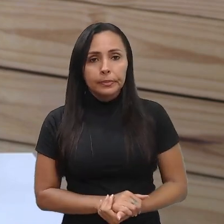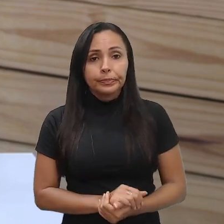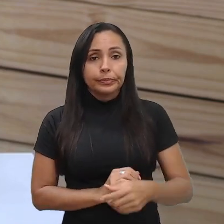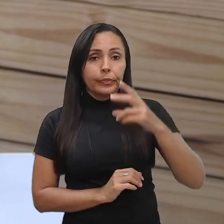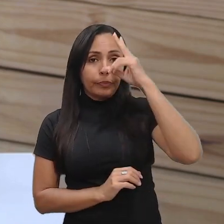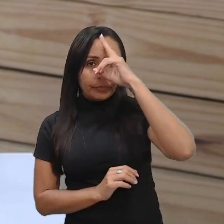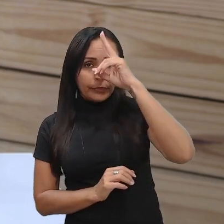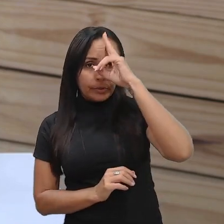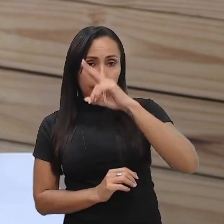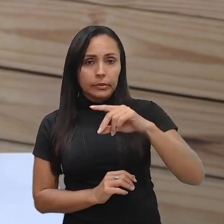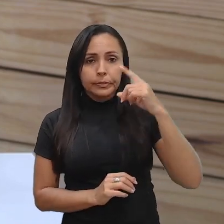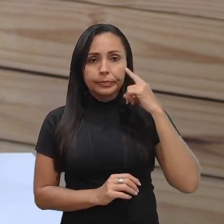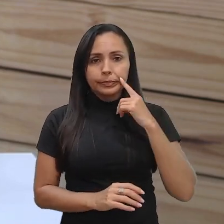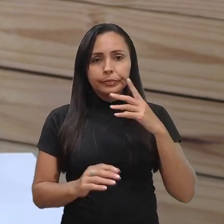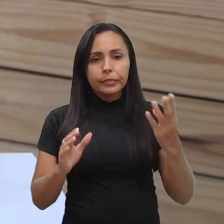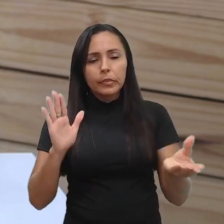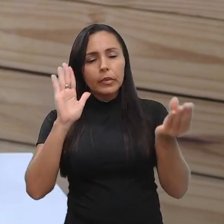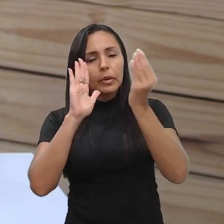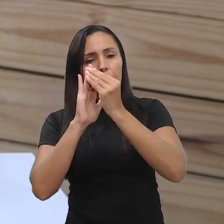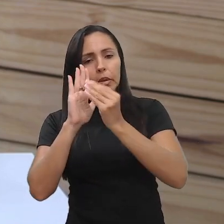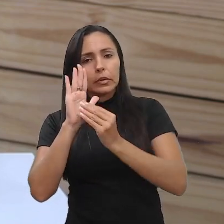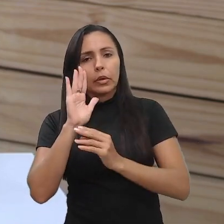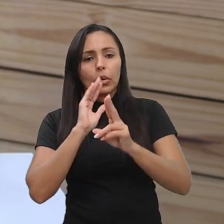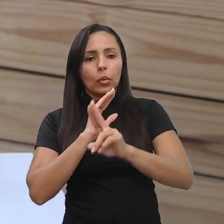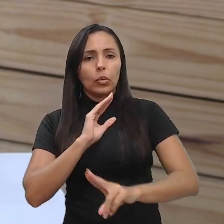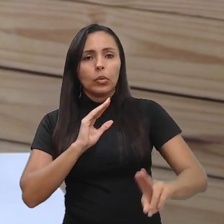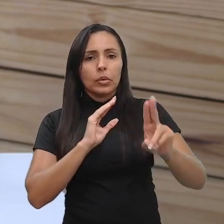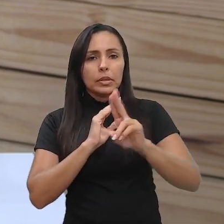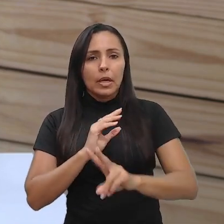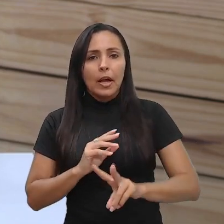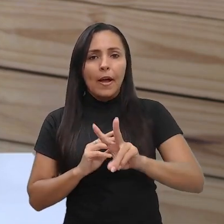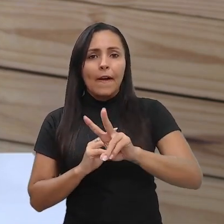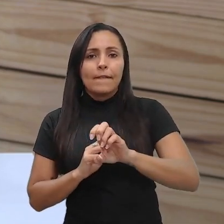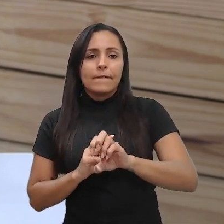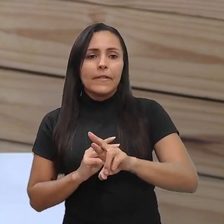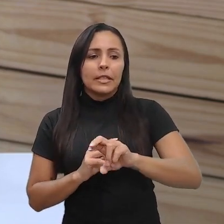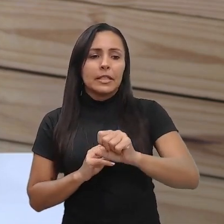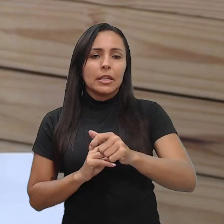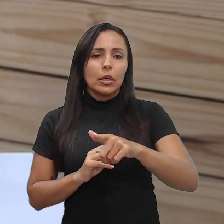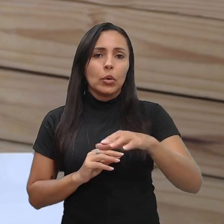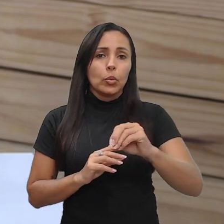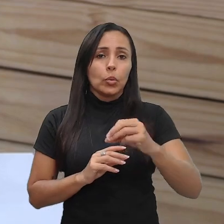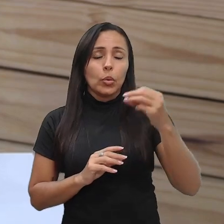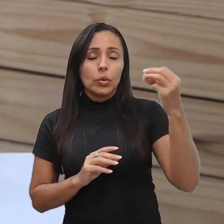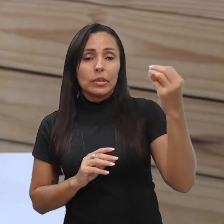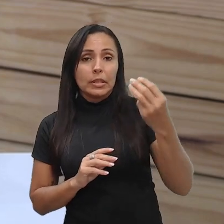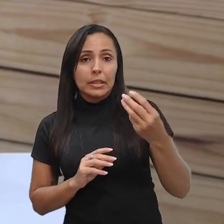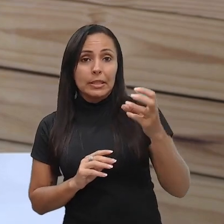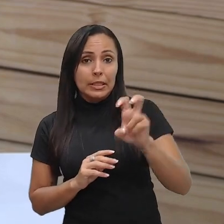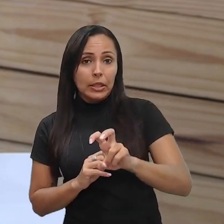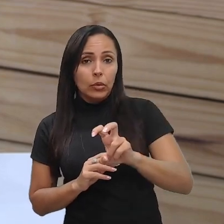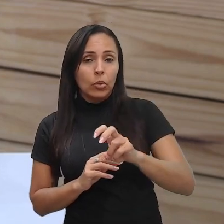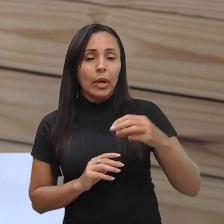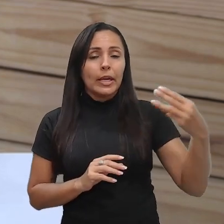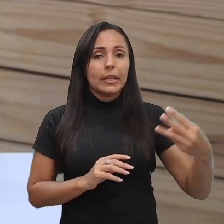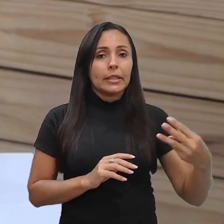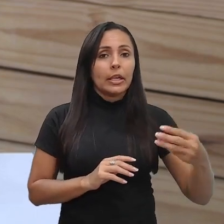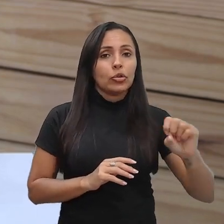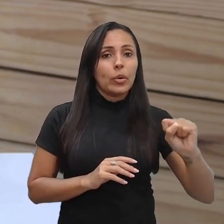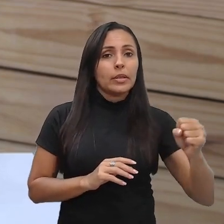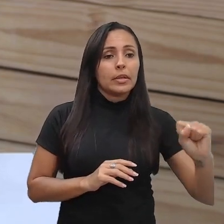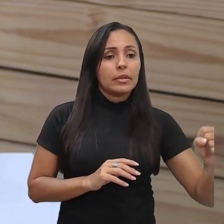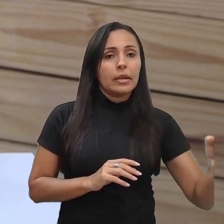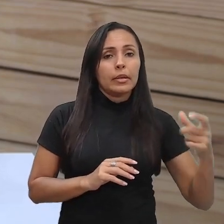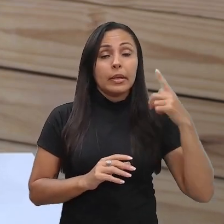Lembrando que é pré-requisito a gente usar a versão 5 do HTML e a versão 3 do CSS. Beleza? Então